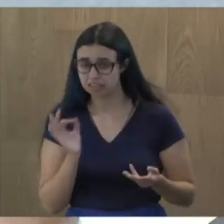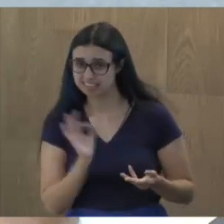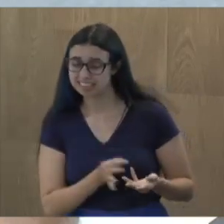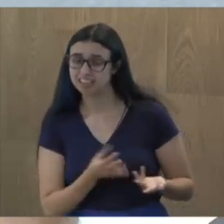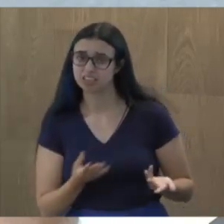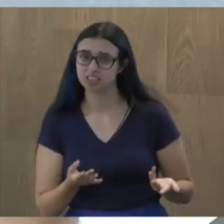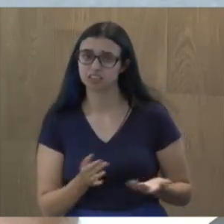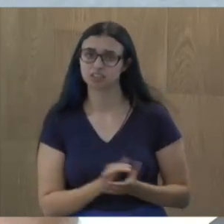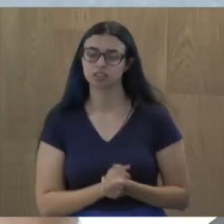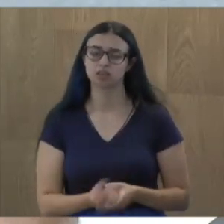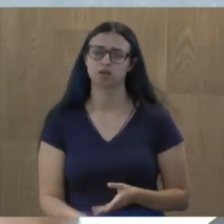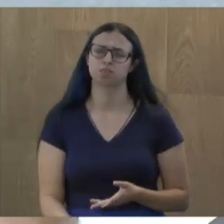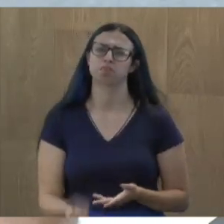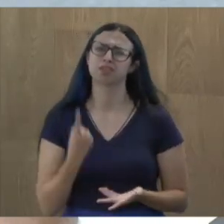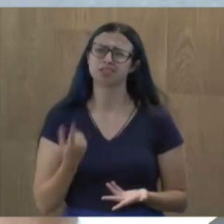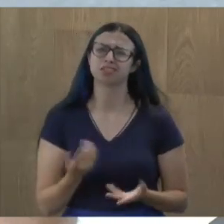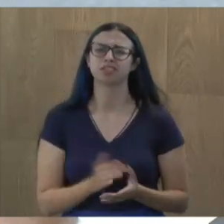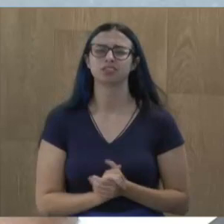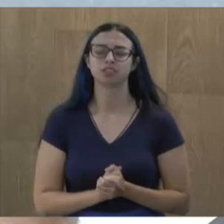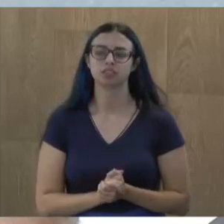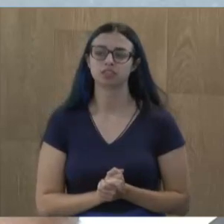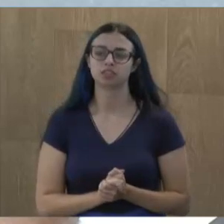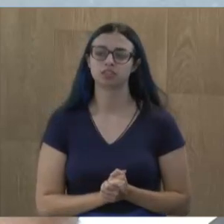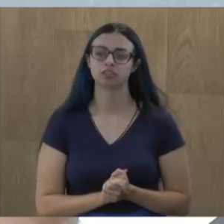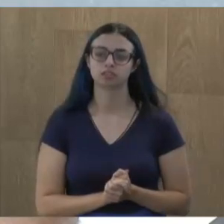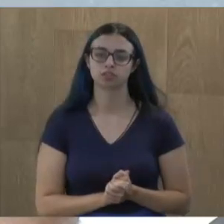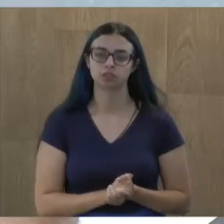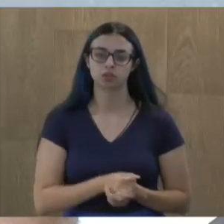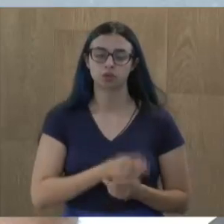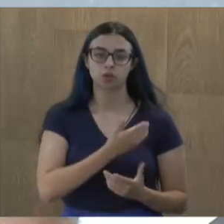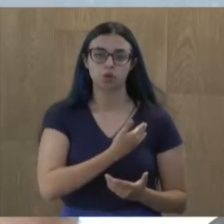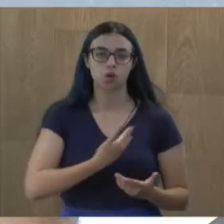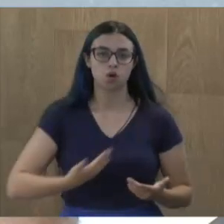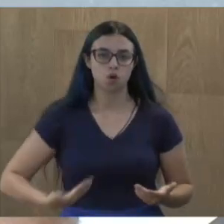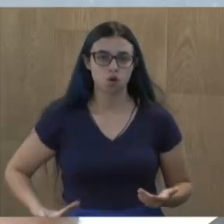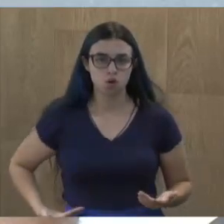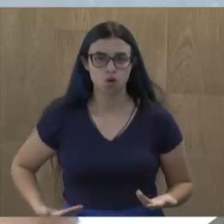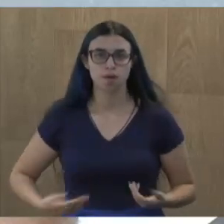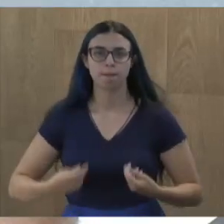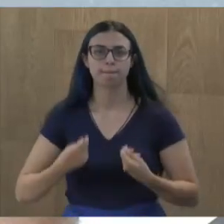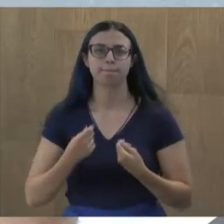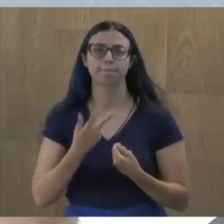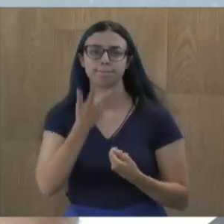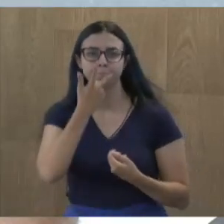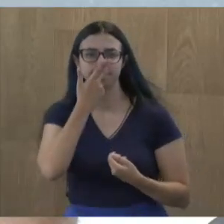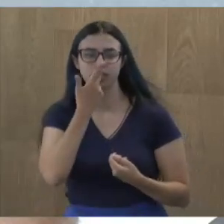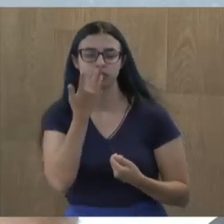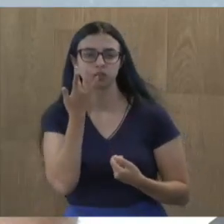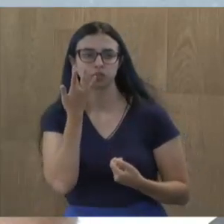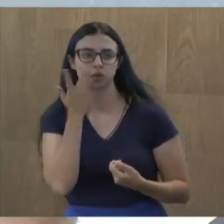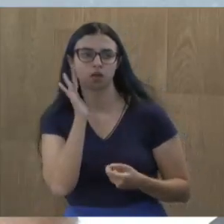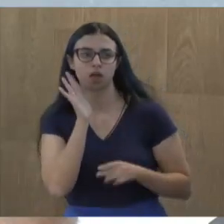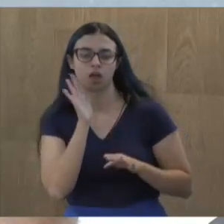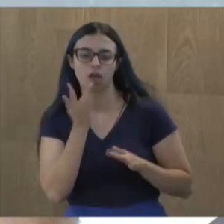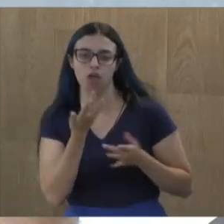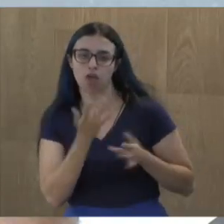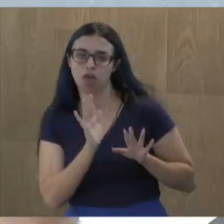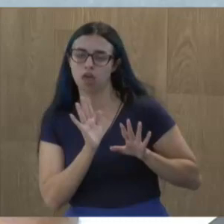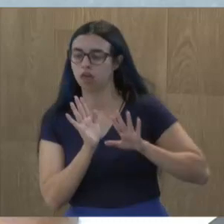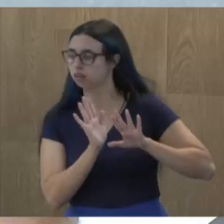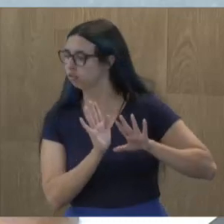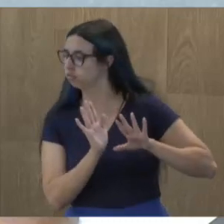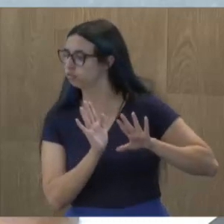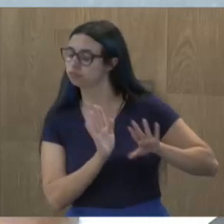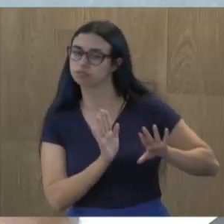Então, um absurdo é o que está acontecendo. O governo estadual está sendo omisso na questão dos leitos. Pessoas